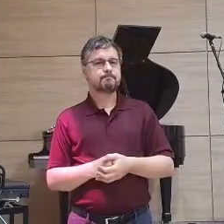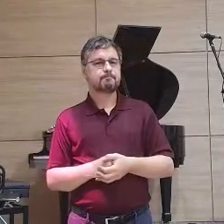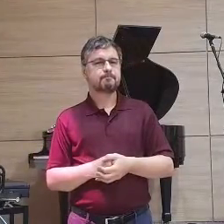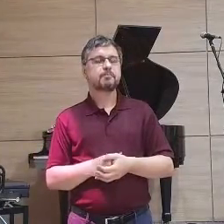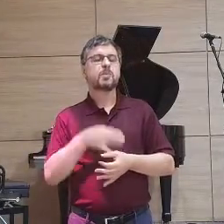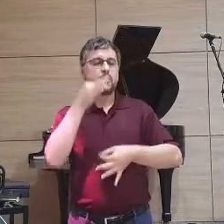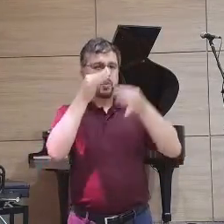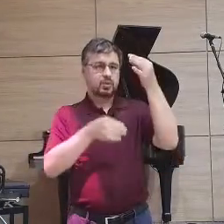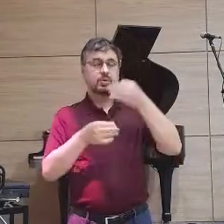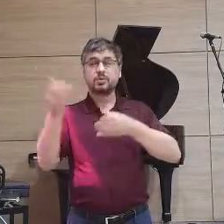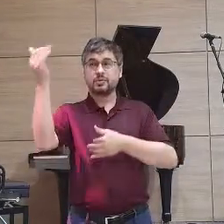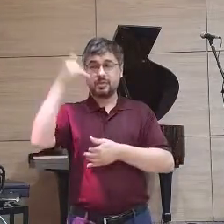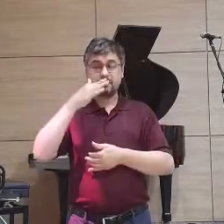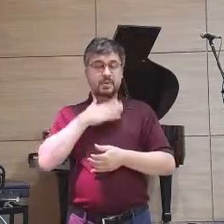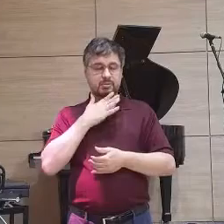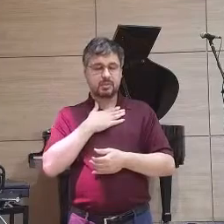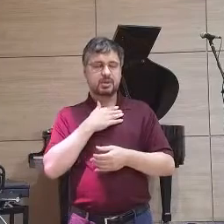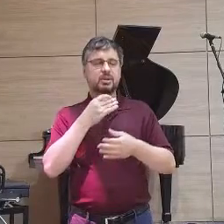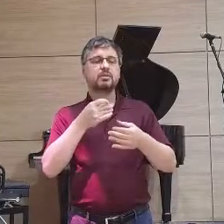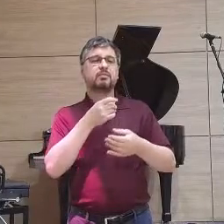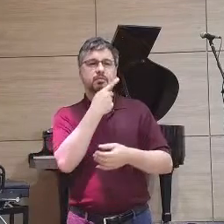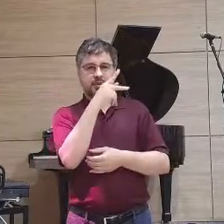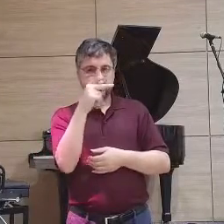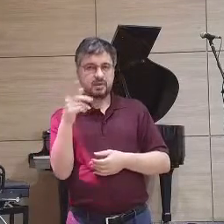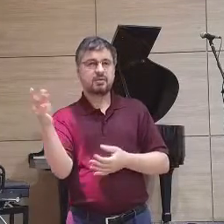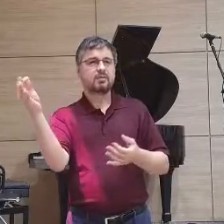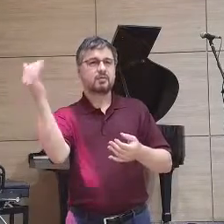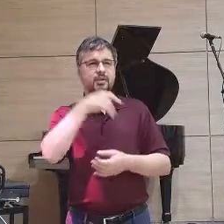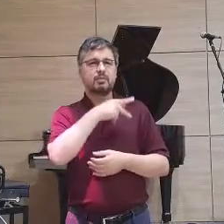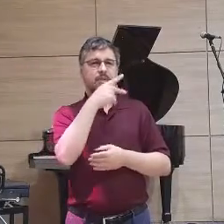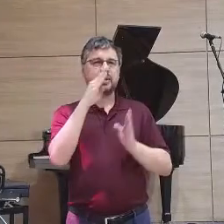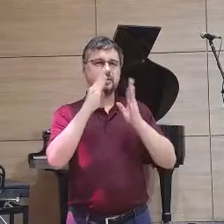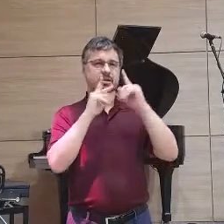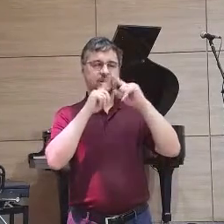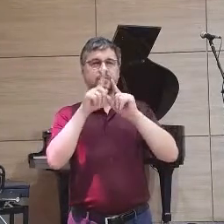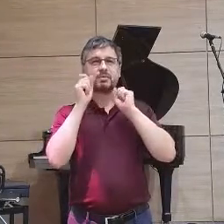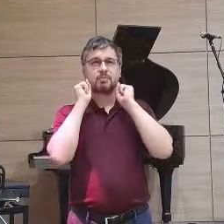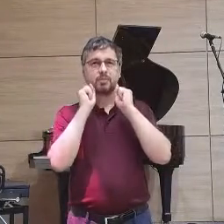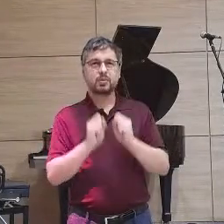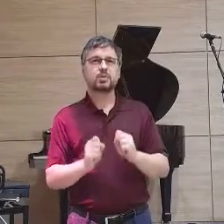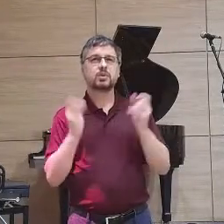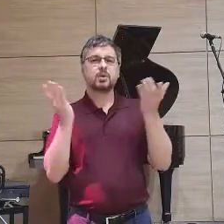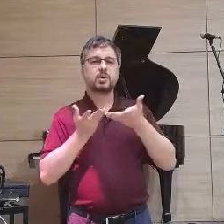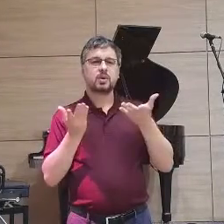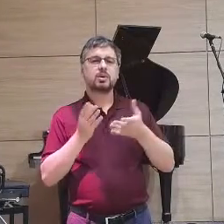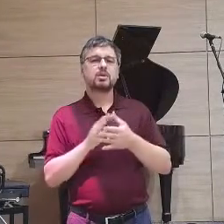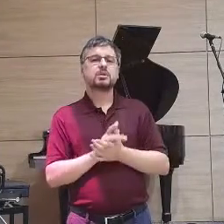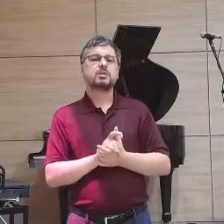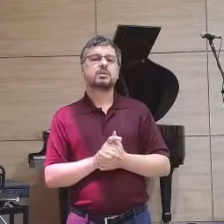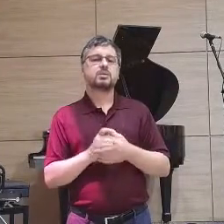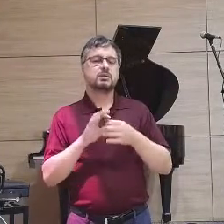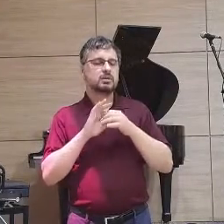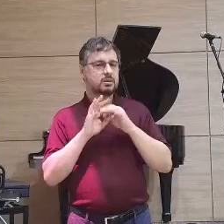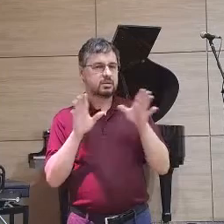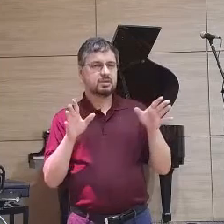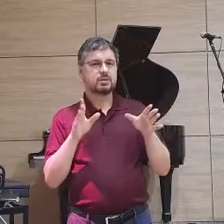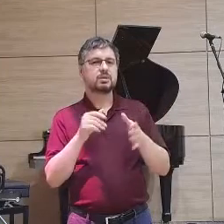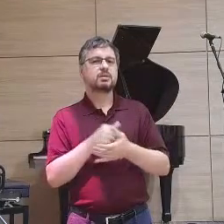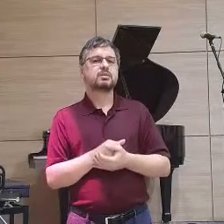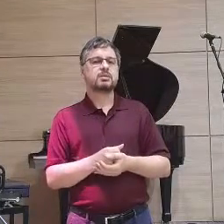e vem para mim para você vem para nós para igreja você pode hoje permitir-se ser